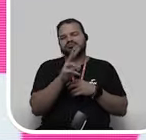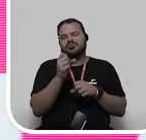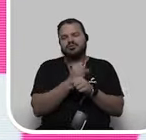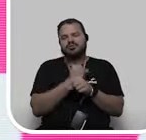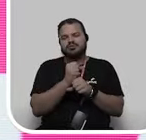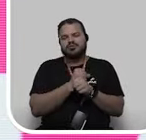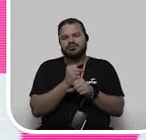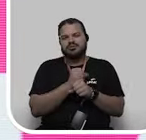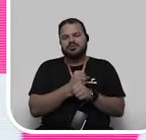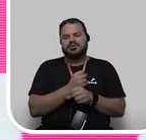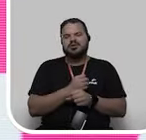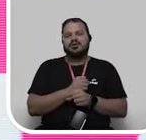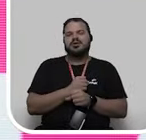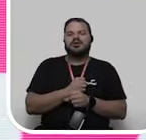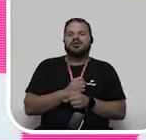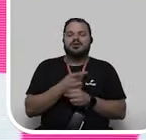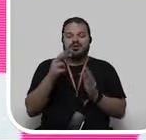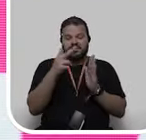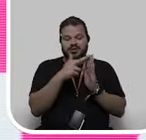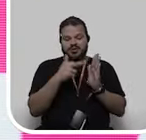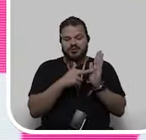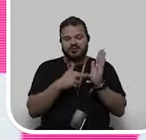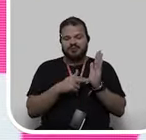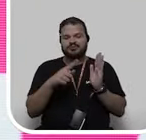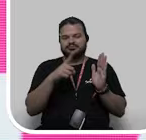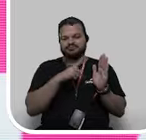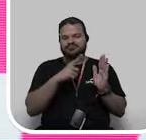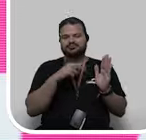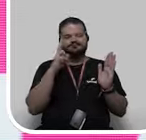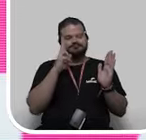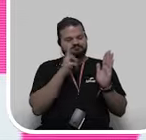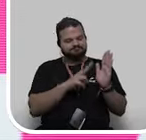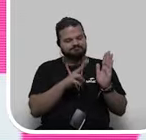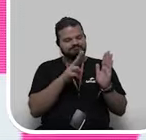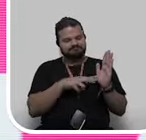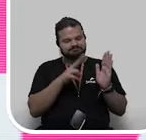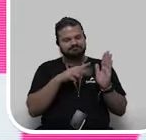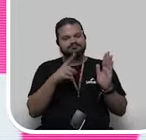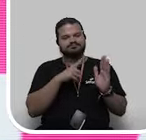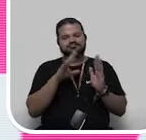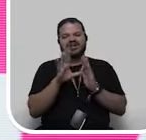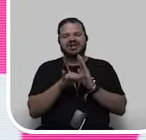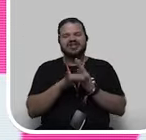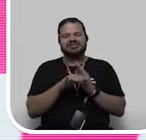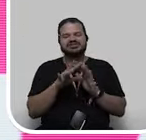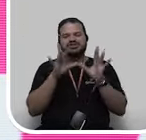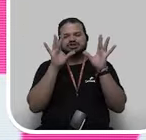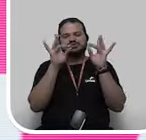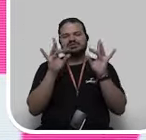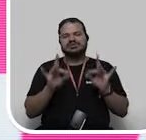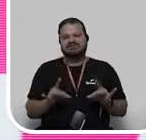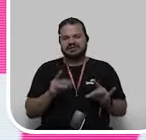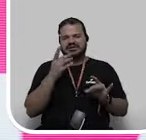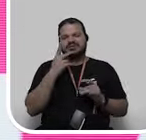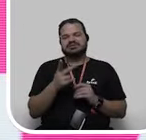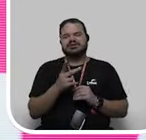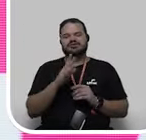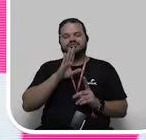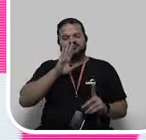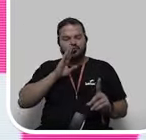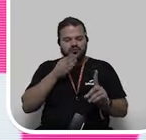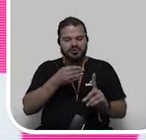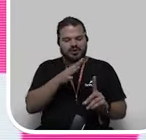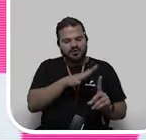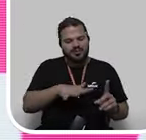você ponderou, Betsy, nesse relatório, a gente vê cada vez mais crimes especializados voltados para o universo